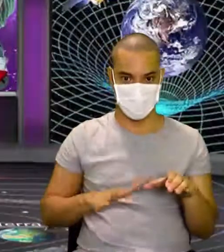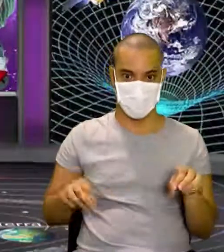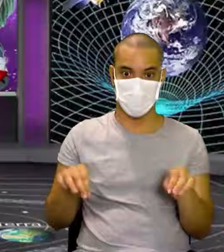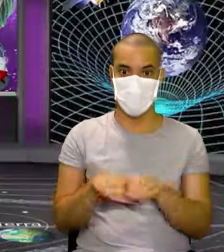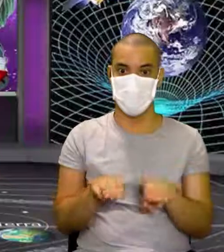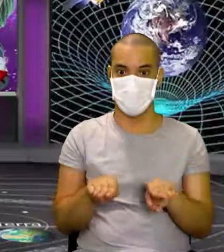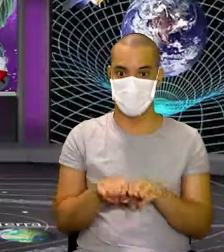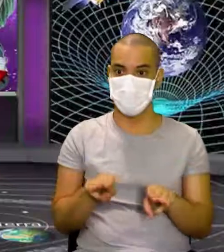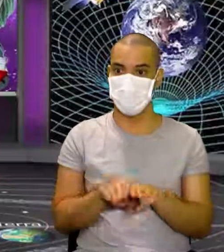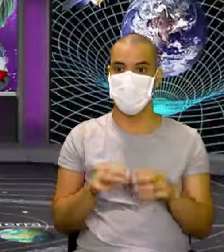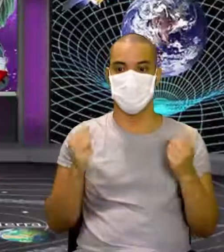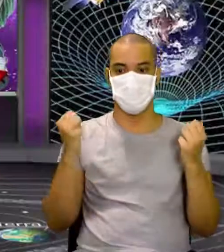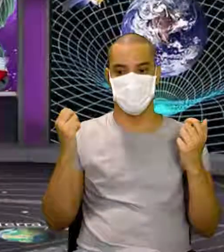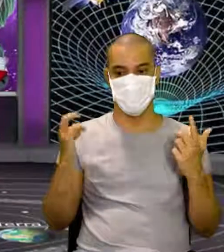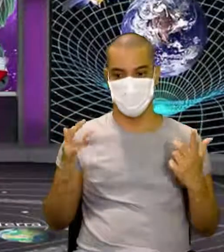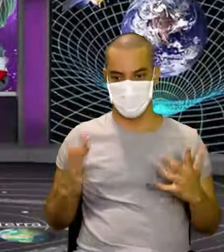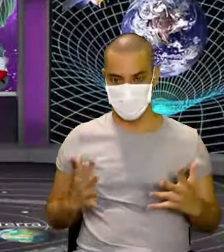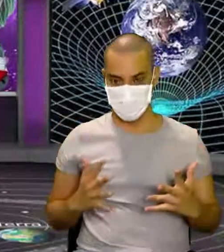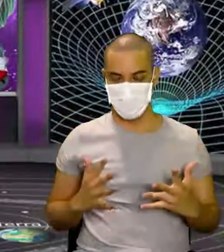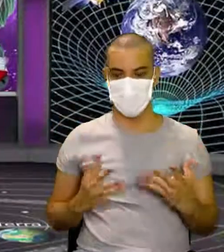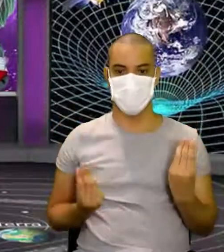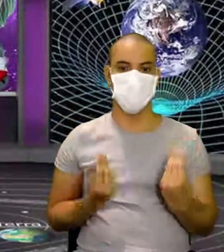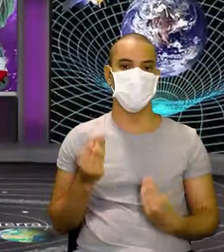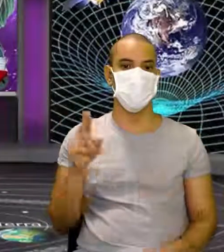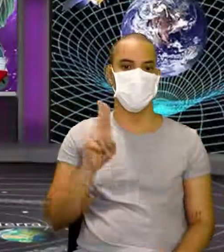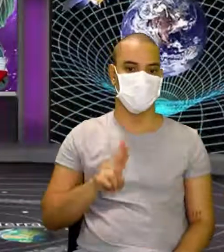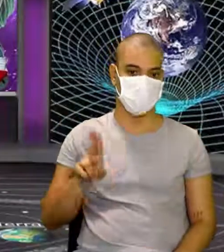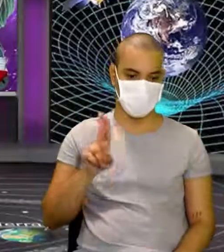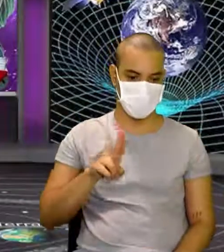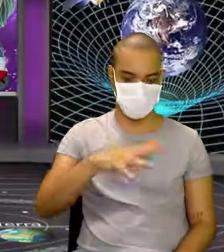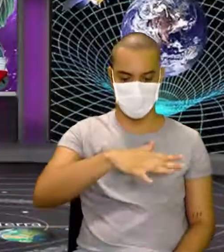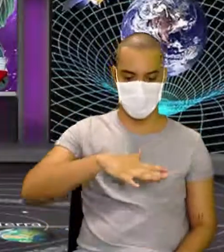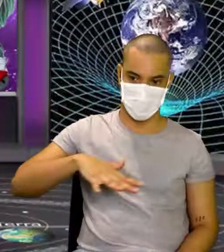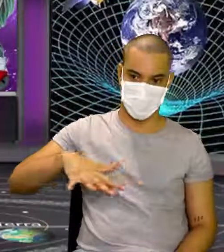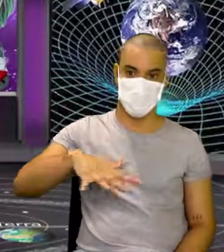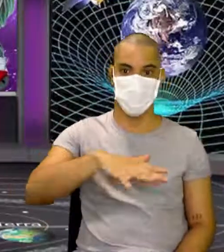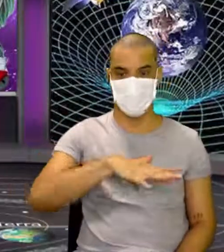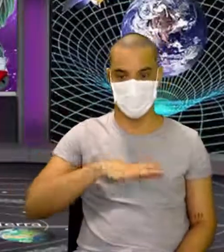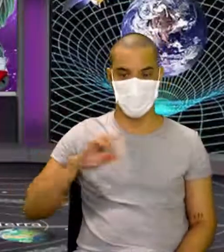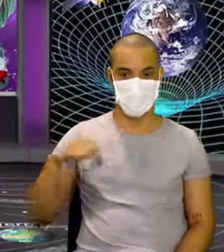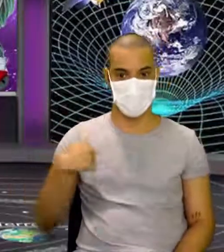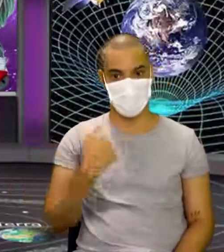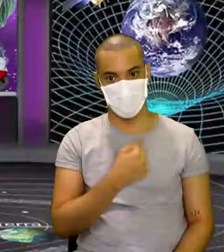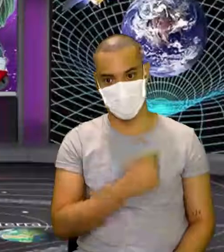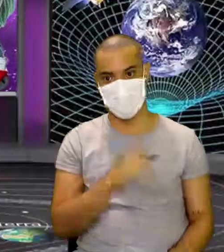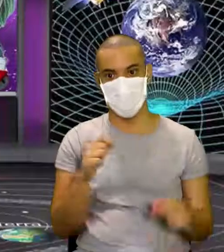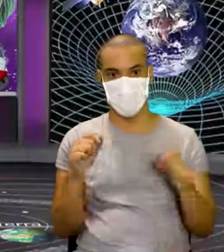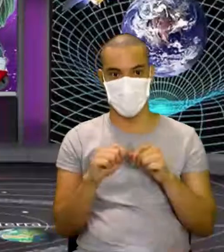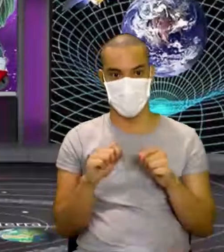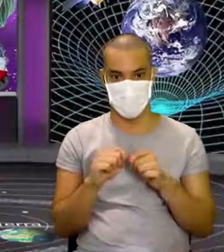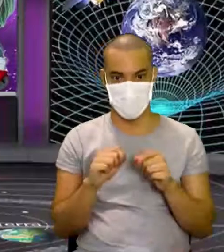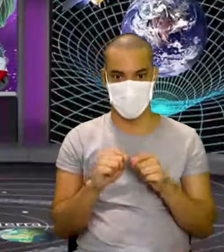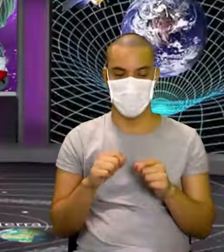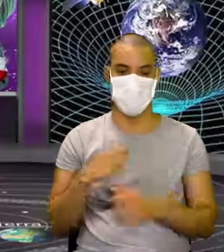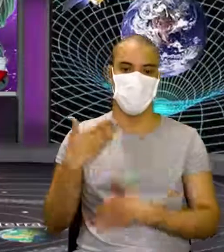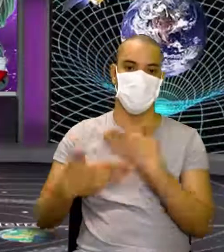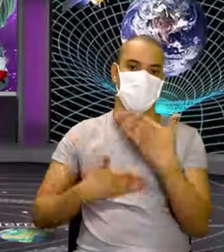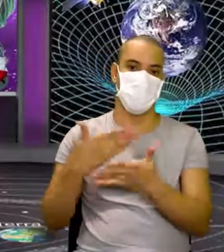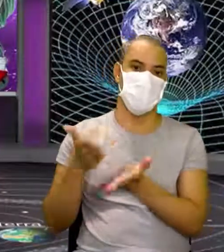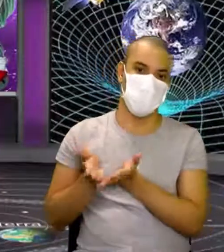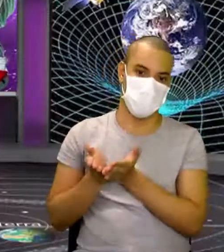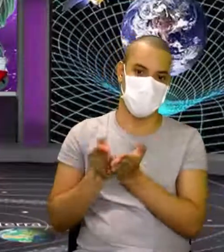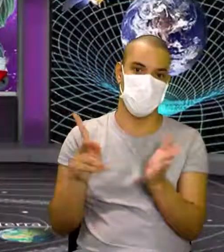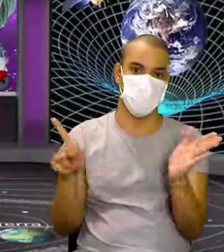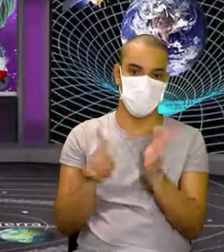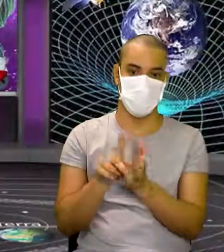falamos aí basicamente da utilização desse campo para a gente fazer lá pelos grandes navegadores a questão